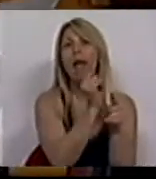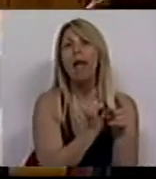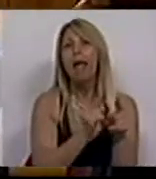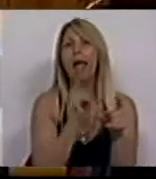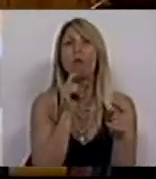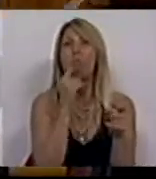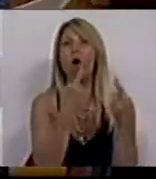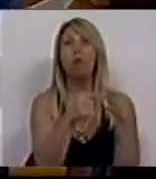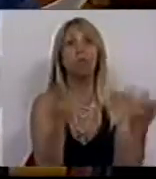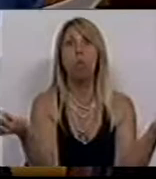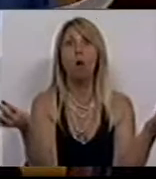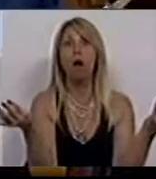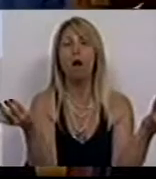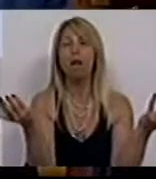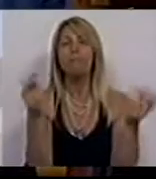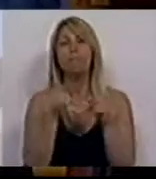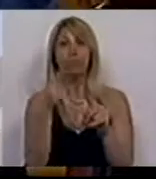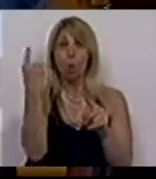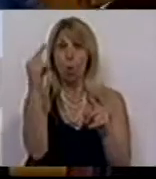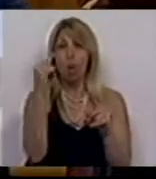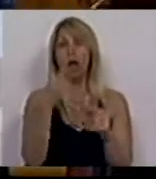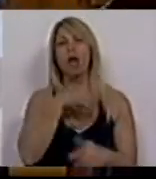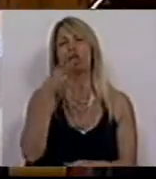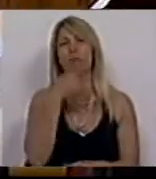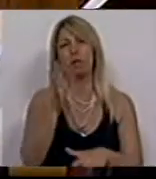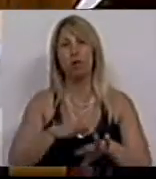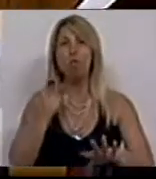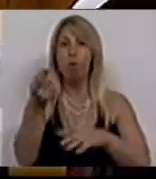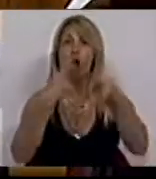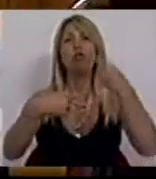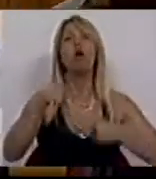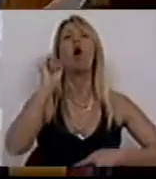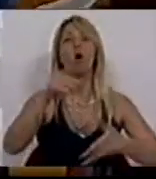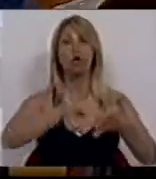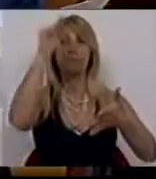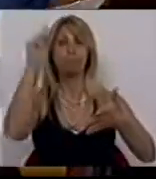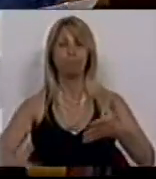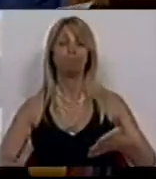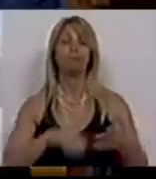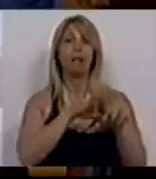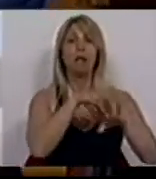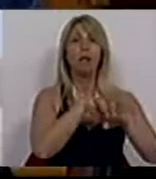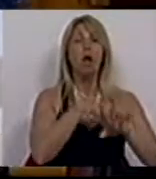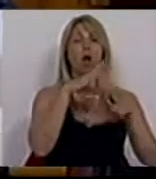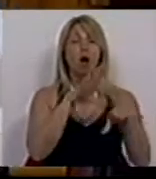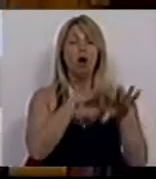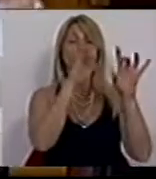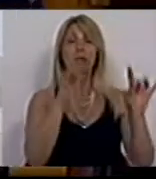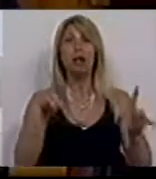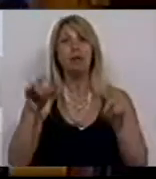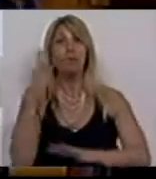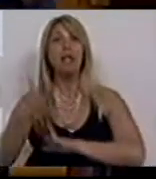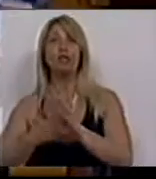estas trocas são as contratações entre as administrações hospitalares e a indústria farmacêutica.